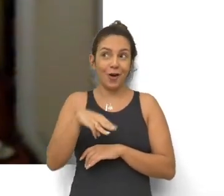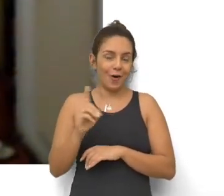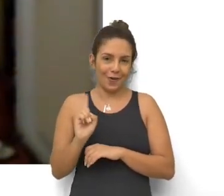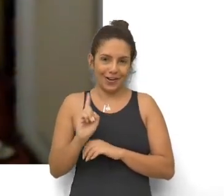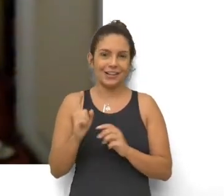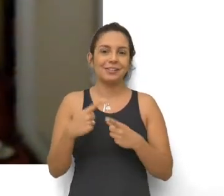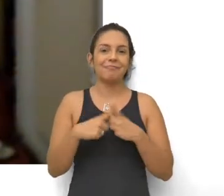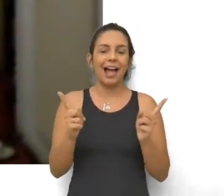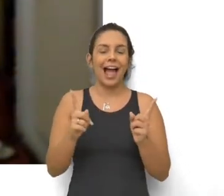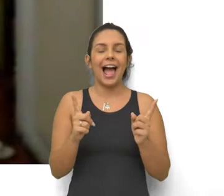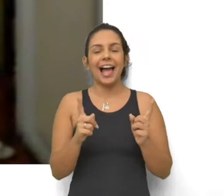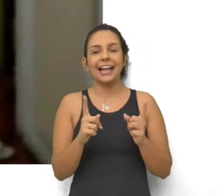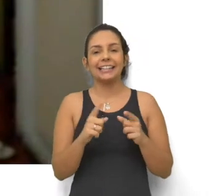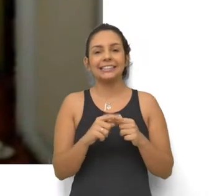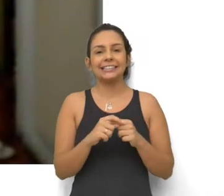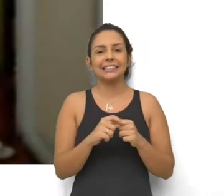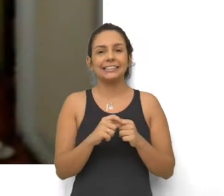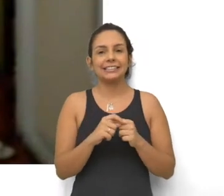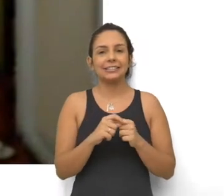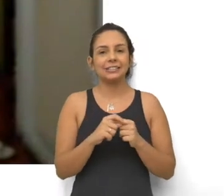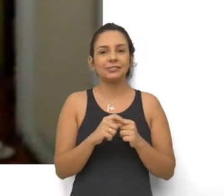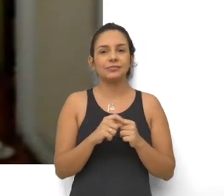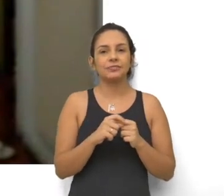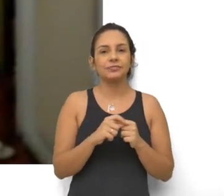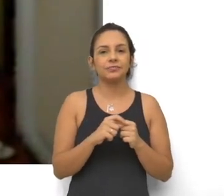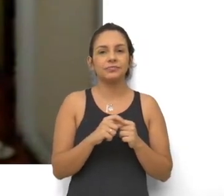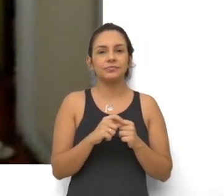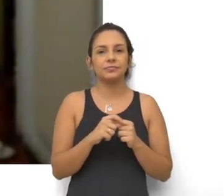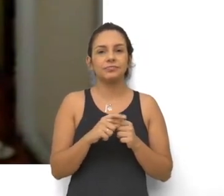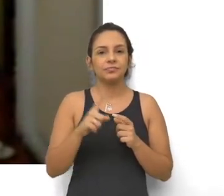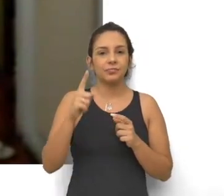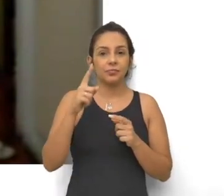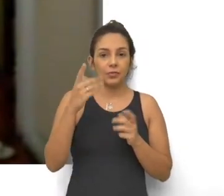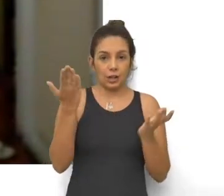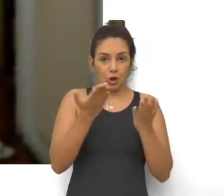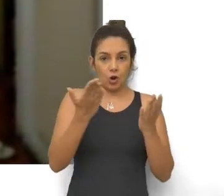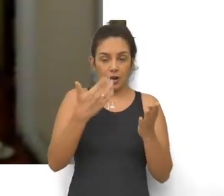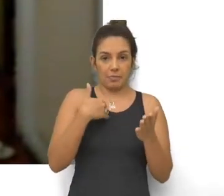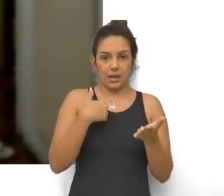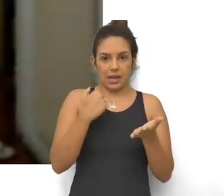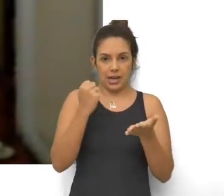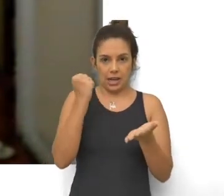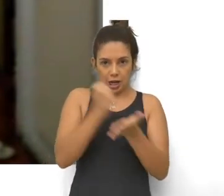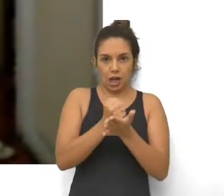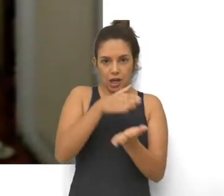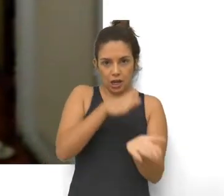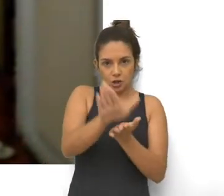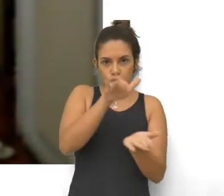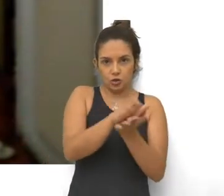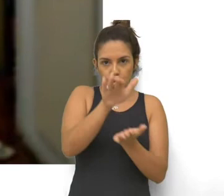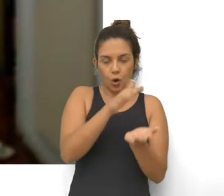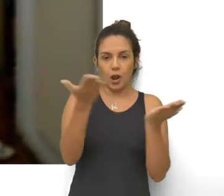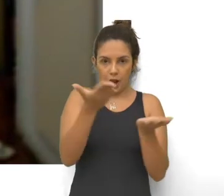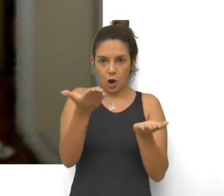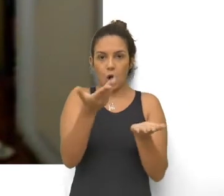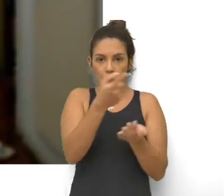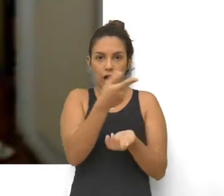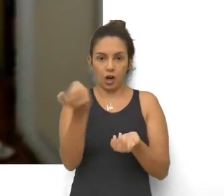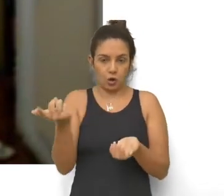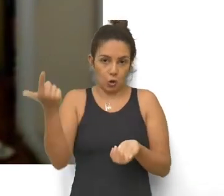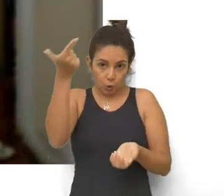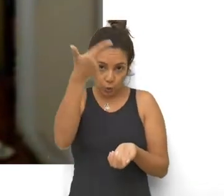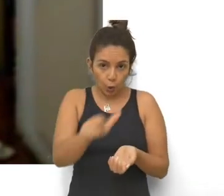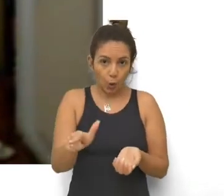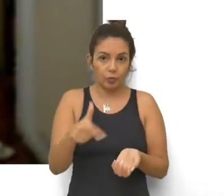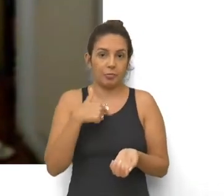é de 2004. Talvez tenha sido profético a minha editora pensar em reeditar ele agora, a editora Boitempo, a Ivana Jenkins, que é